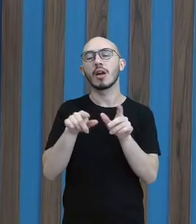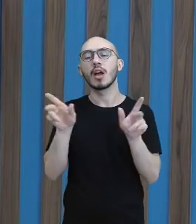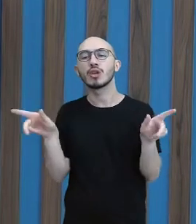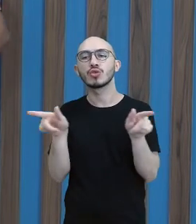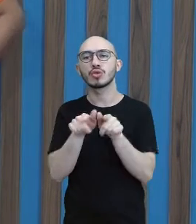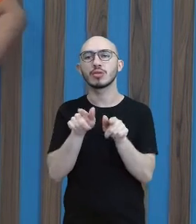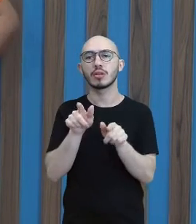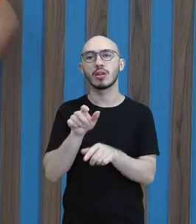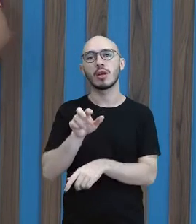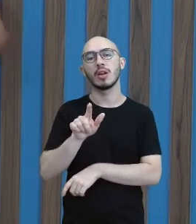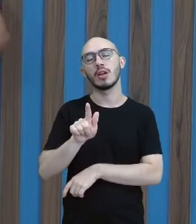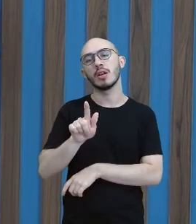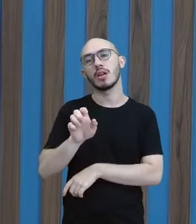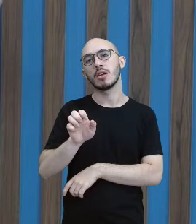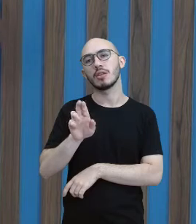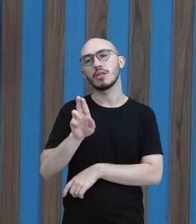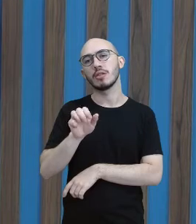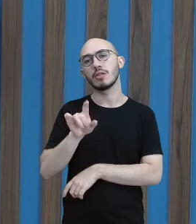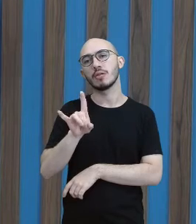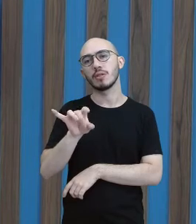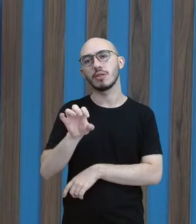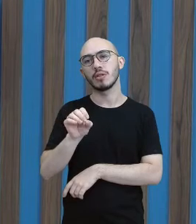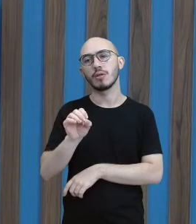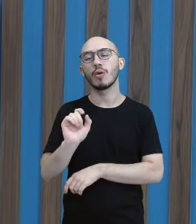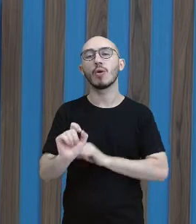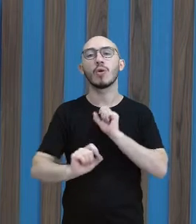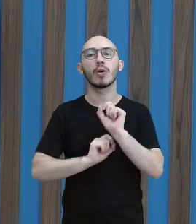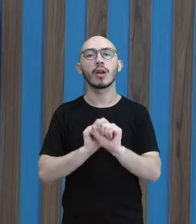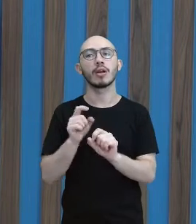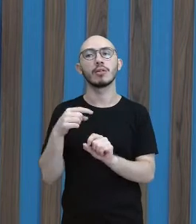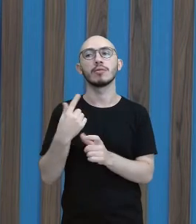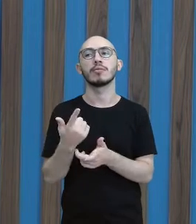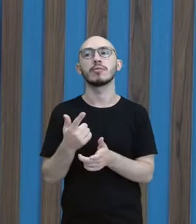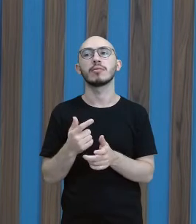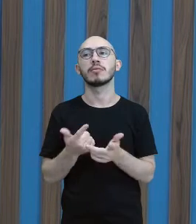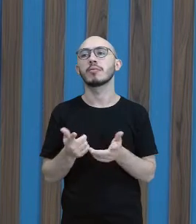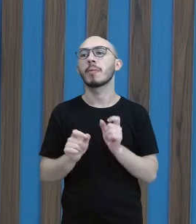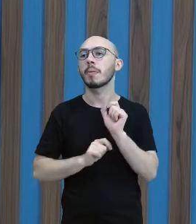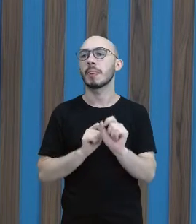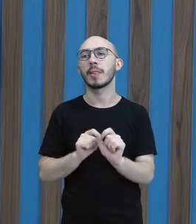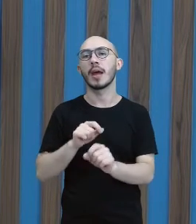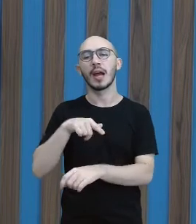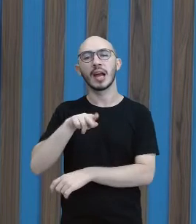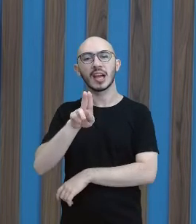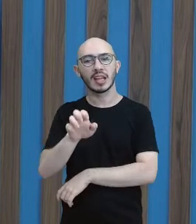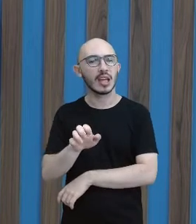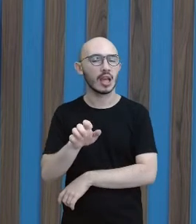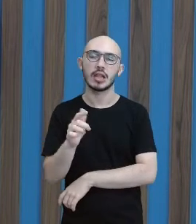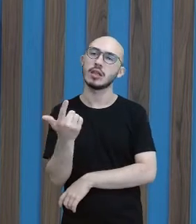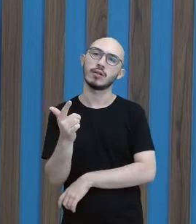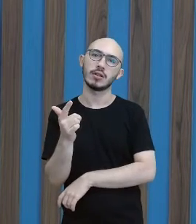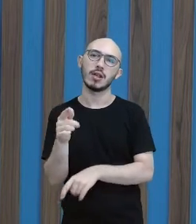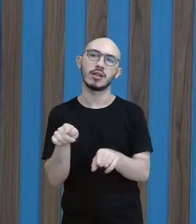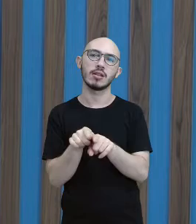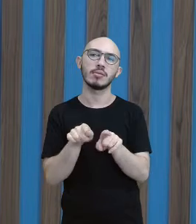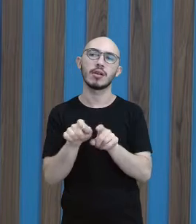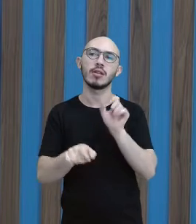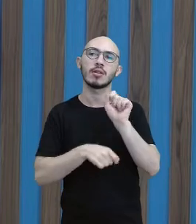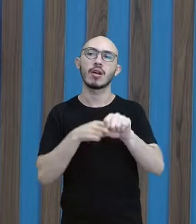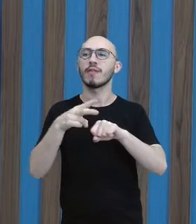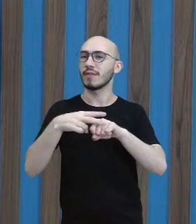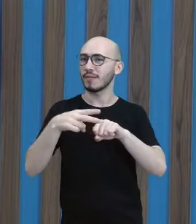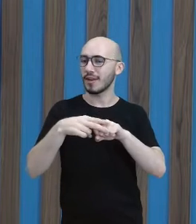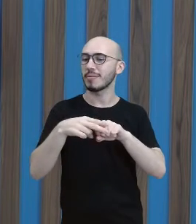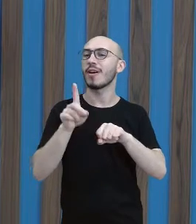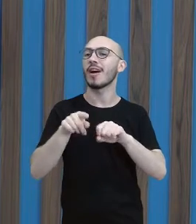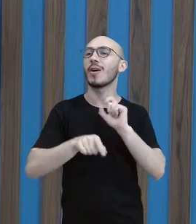gerúndio. Reduzida por quê? Porque a gente não tem o pronome relativo e a forma verbal aqui, a forma nominal